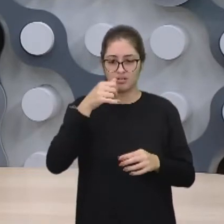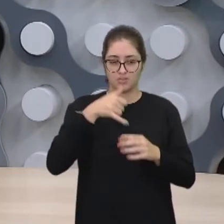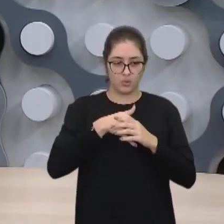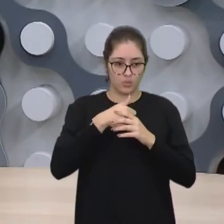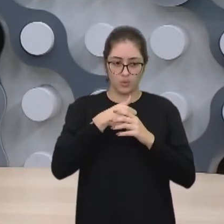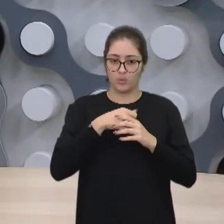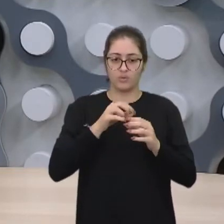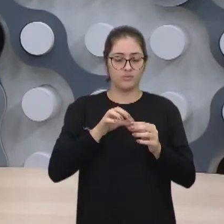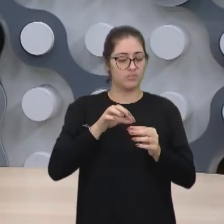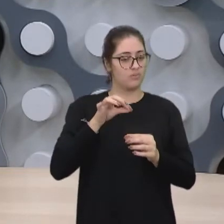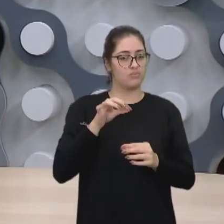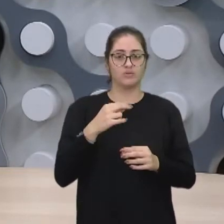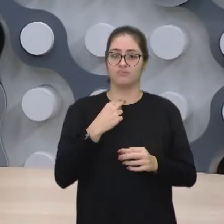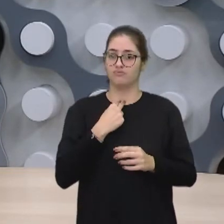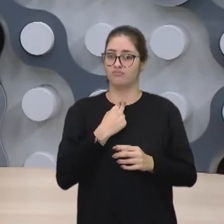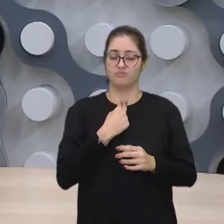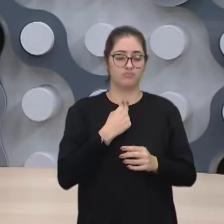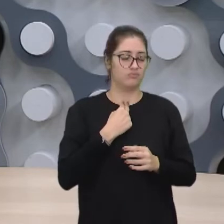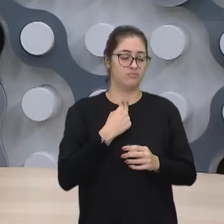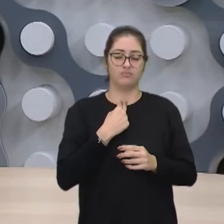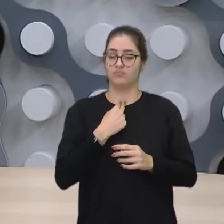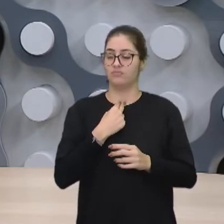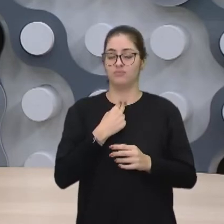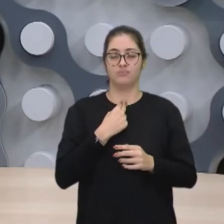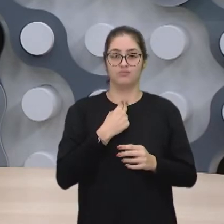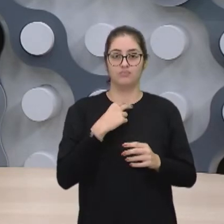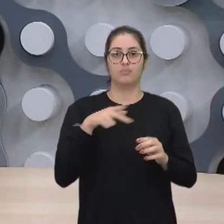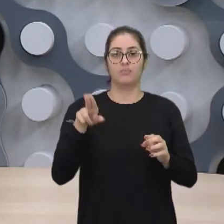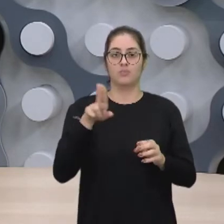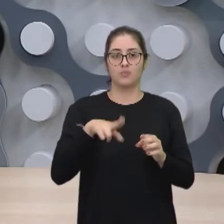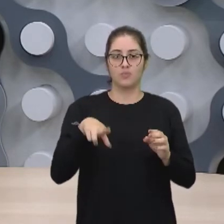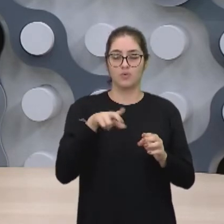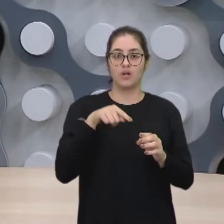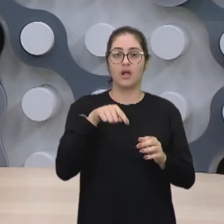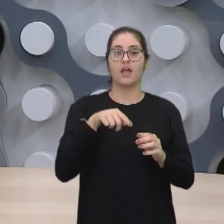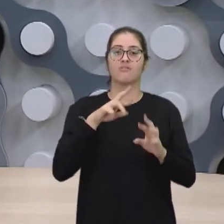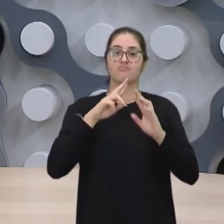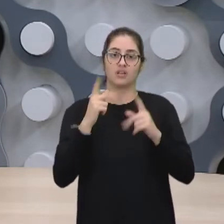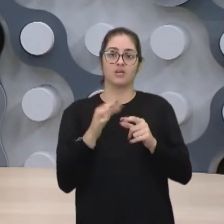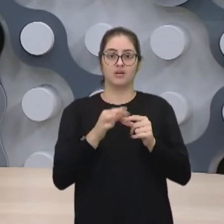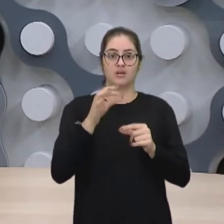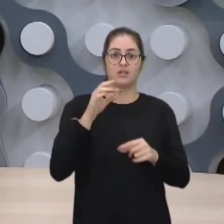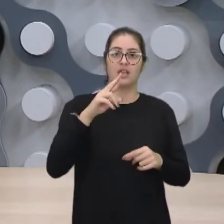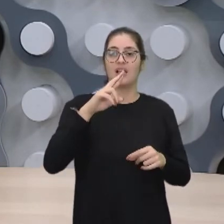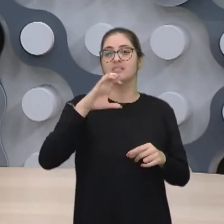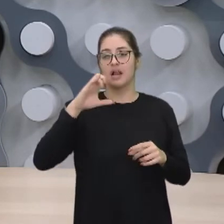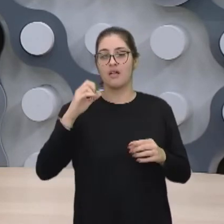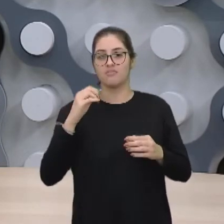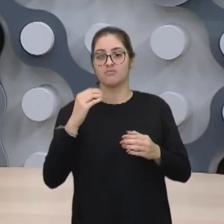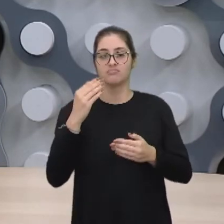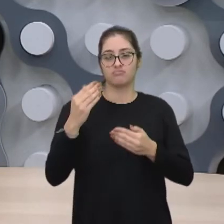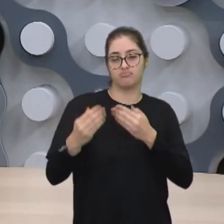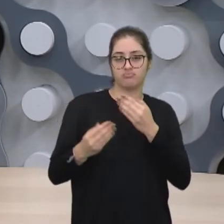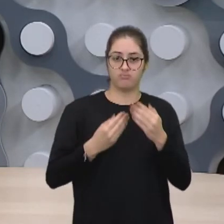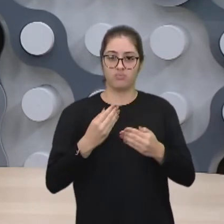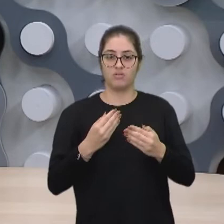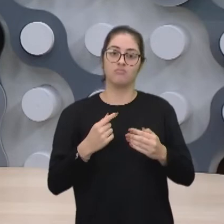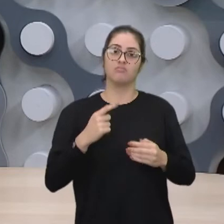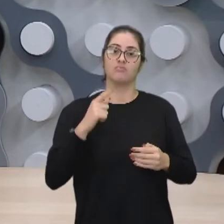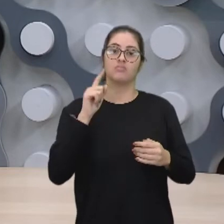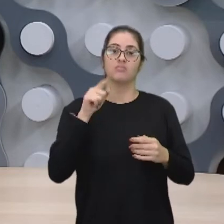esse uso, né? Então se usa aí, né, canudos aí recicláveis aí, né, ou canudos aí que